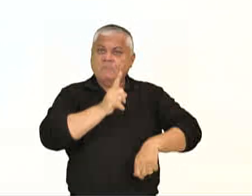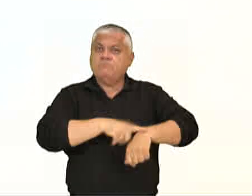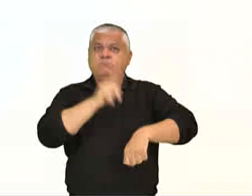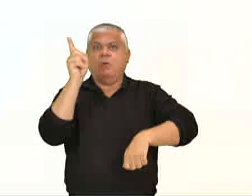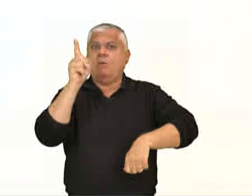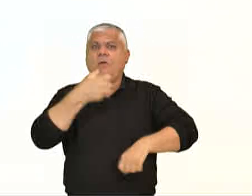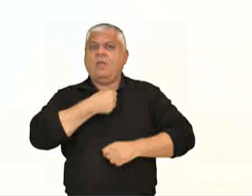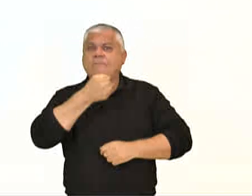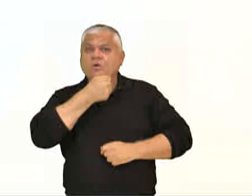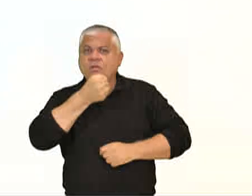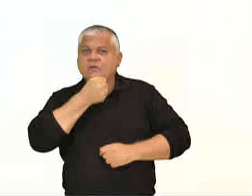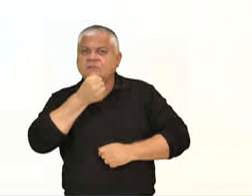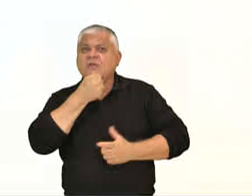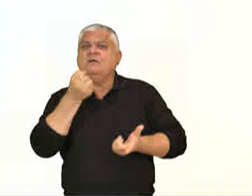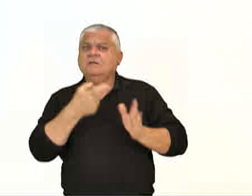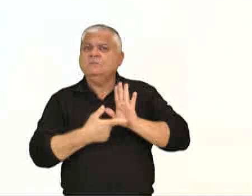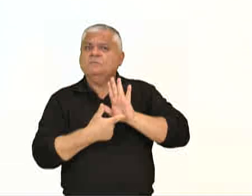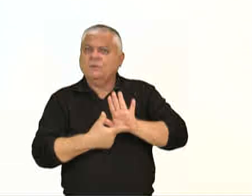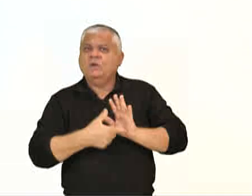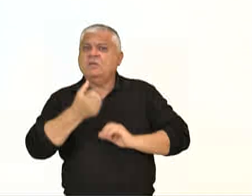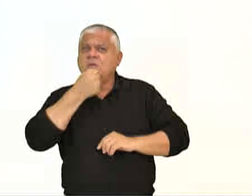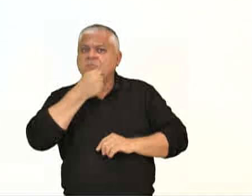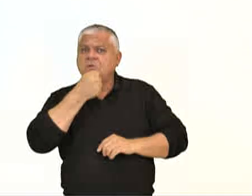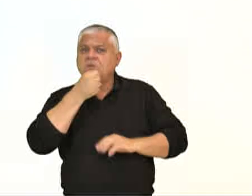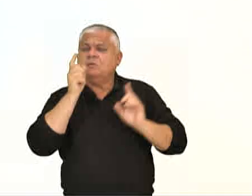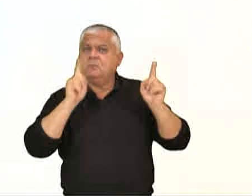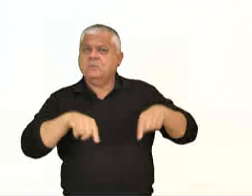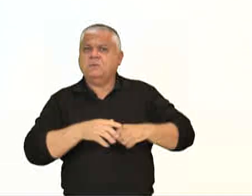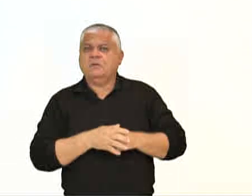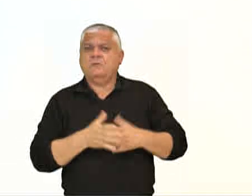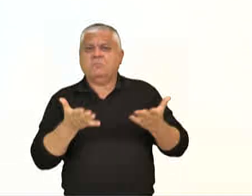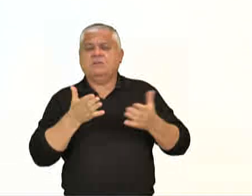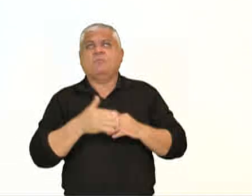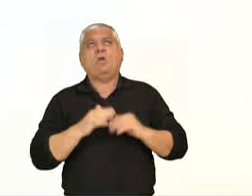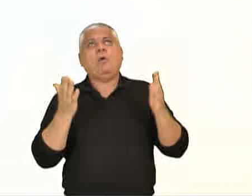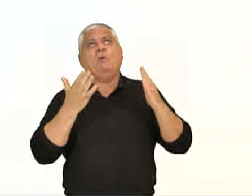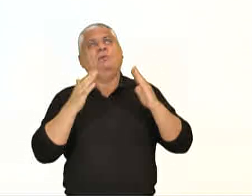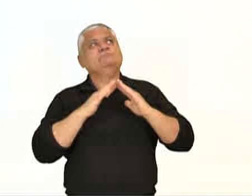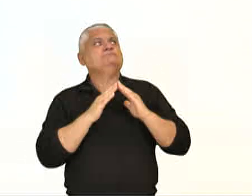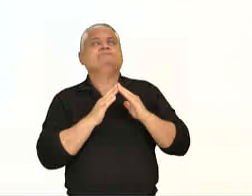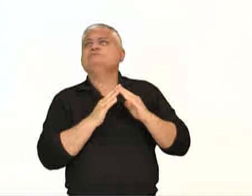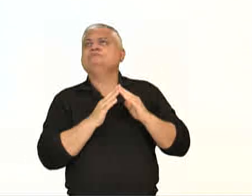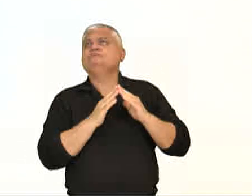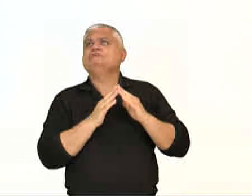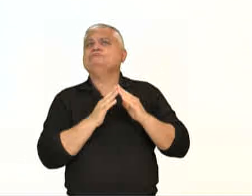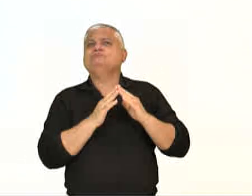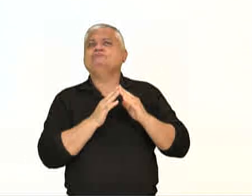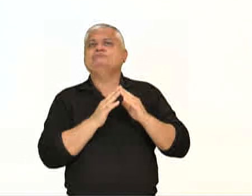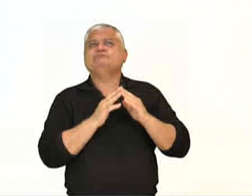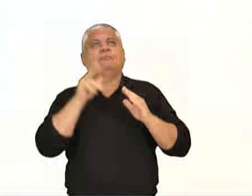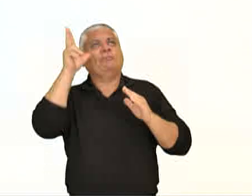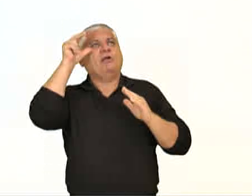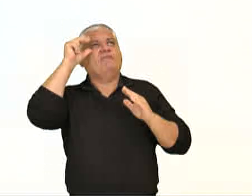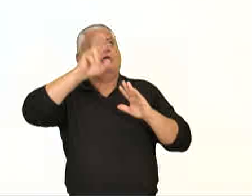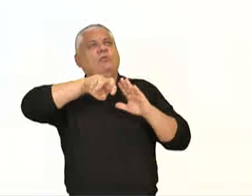naquele momento. Então, não tem por que hoje, por exemplo, falar que o cavalo caiu na cozinha lá